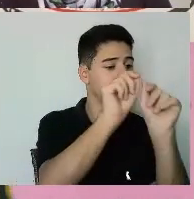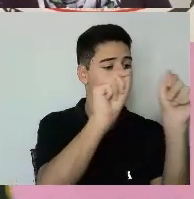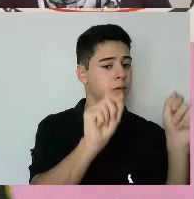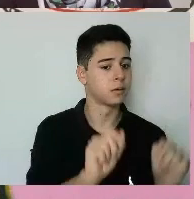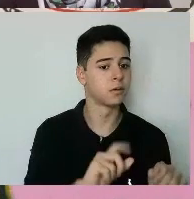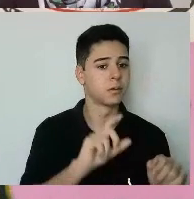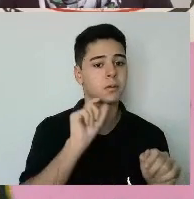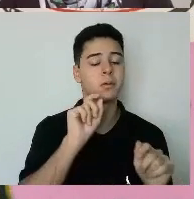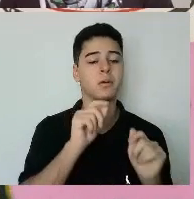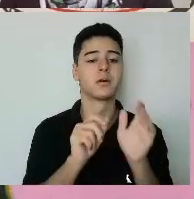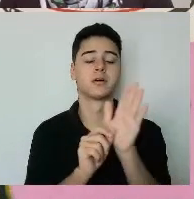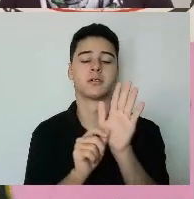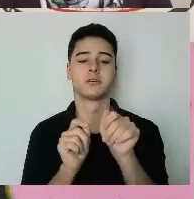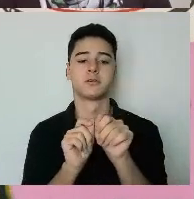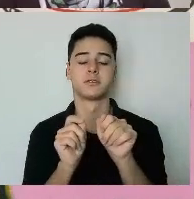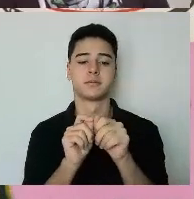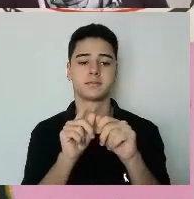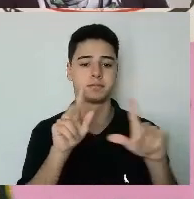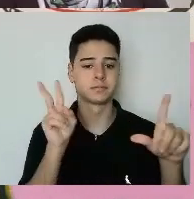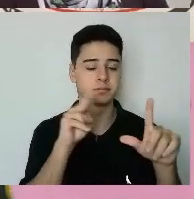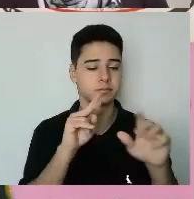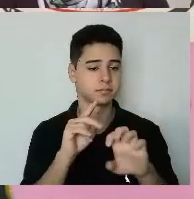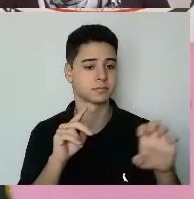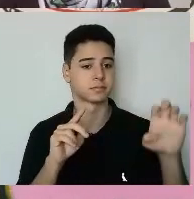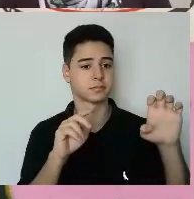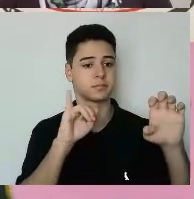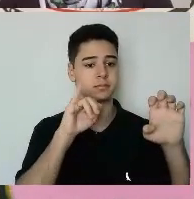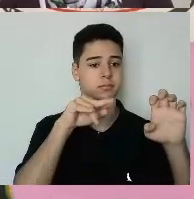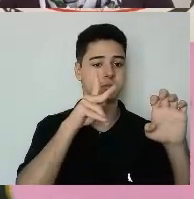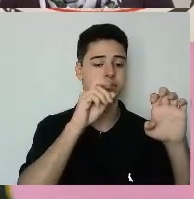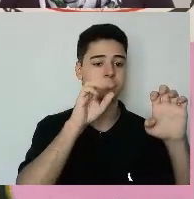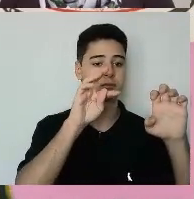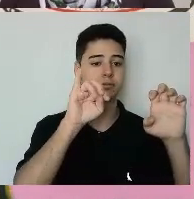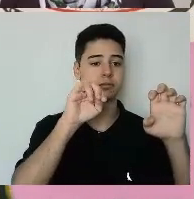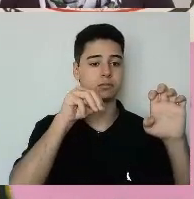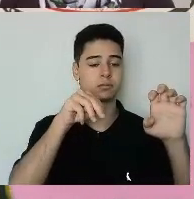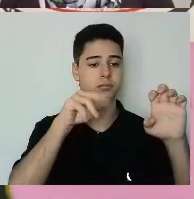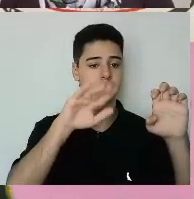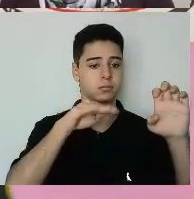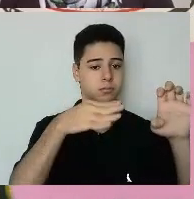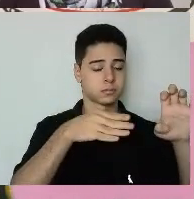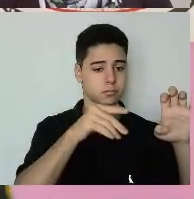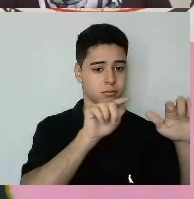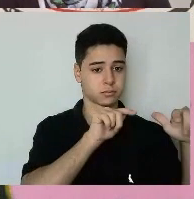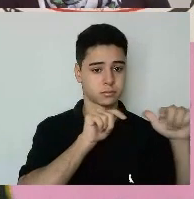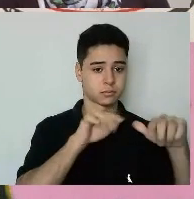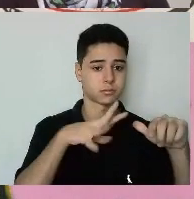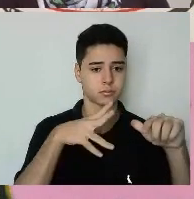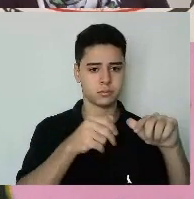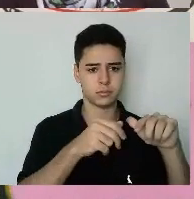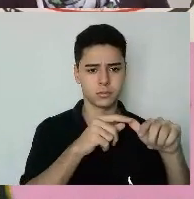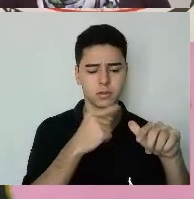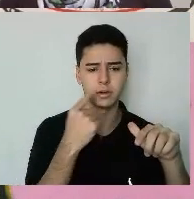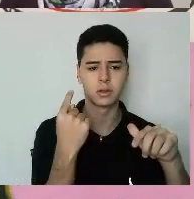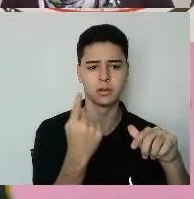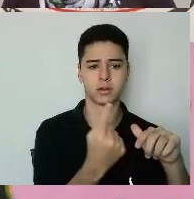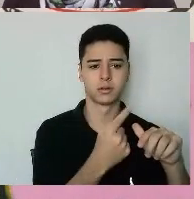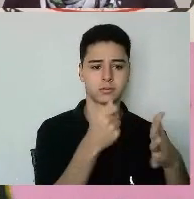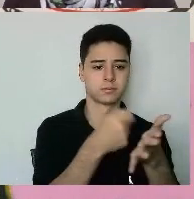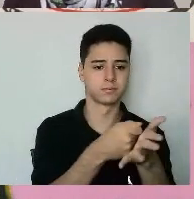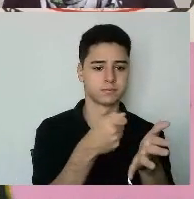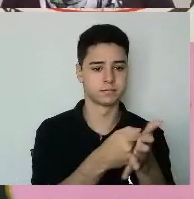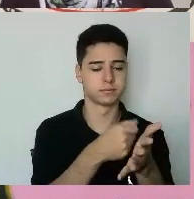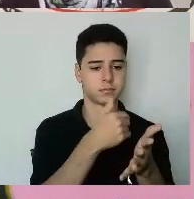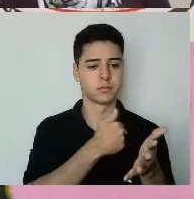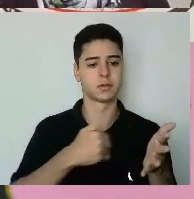Essa obra que a gente está vendo aí à esquerda está no Inhotim, e o seu trabalho problematiza a nossa ditadura militar